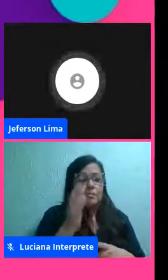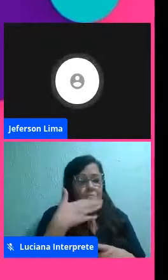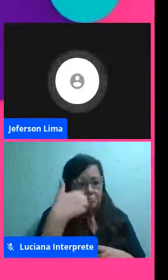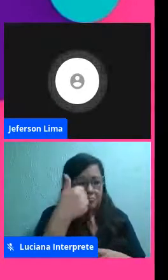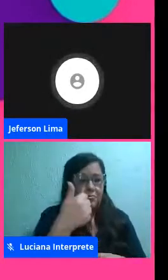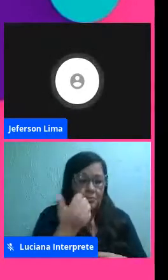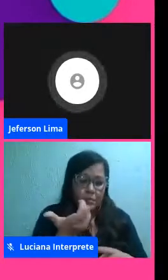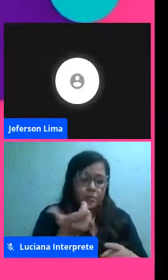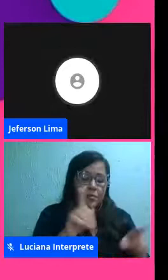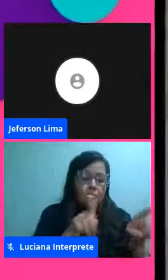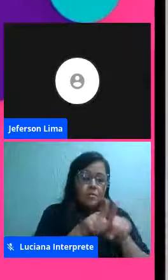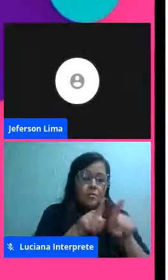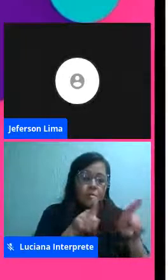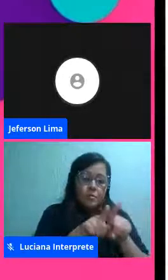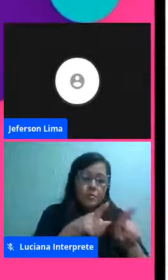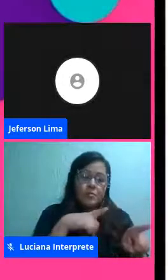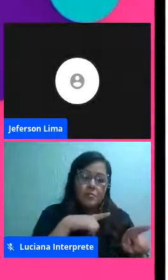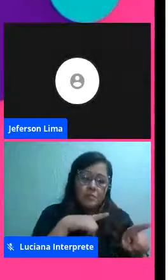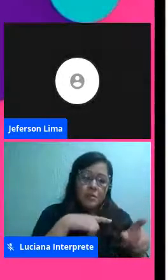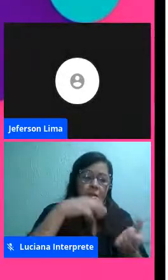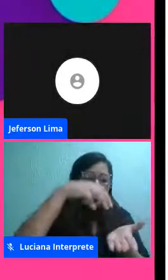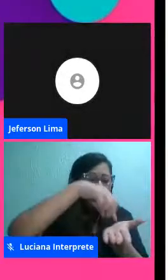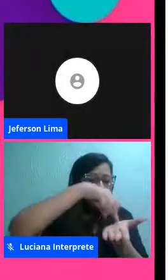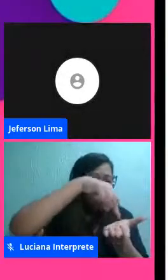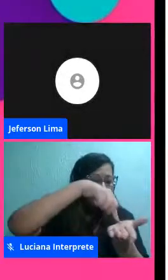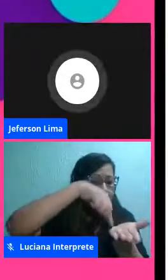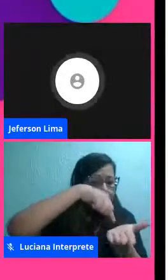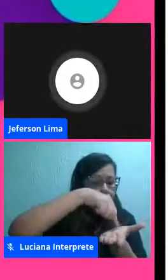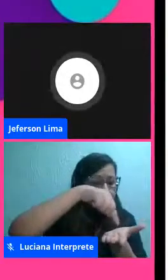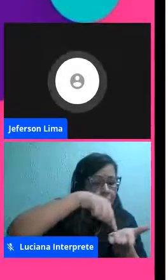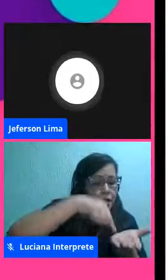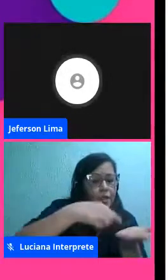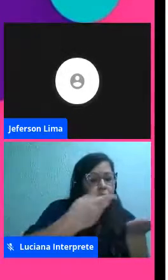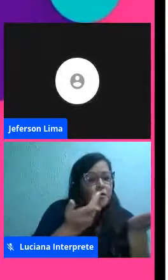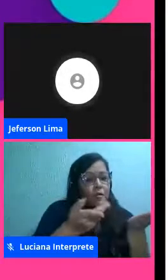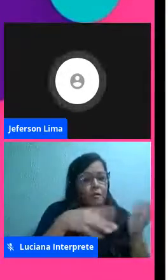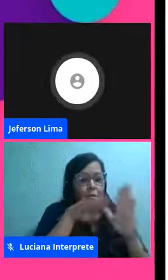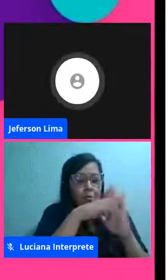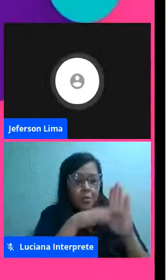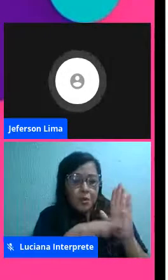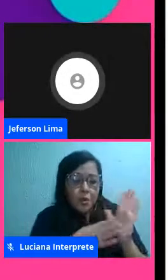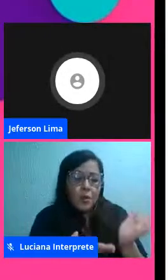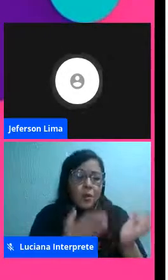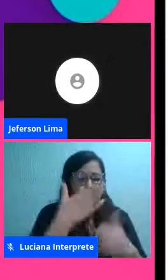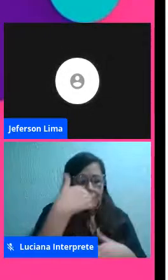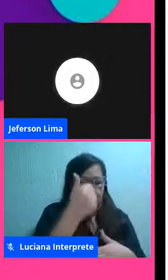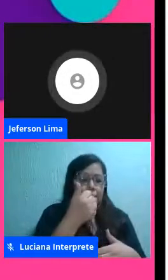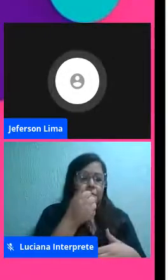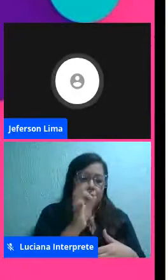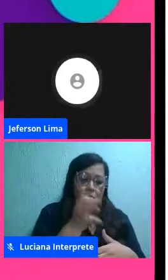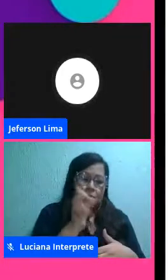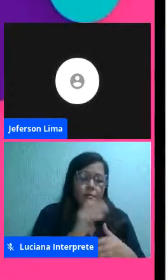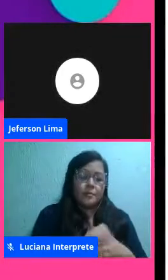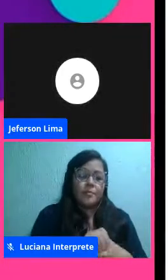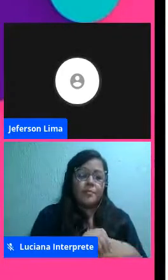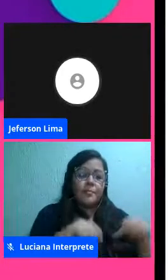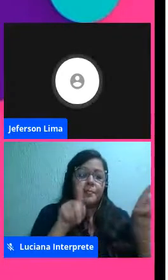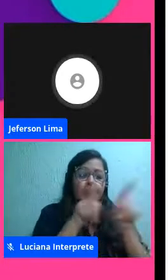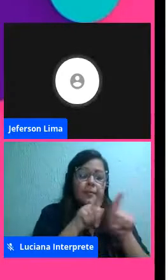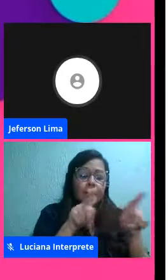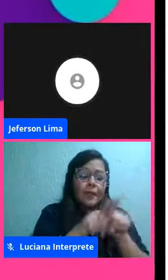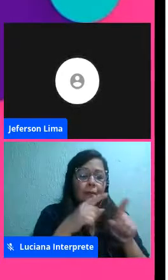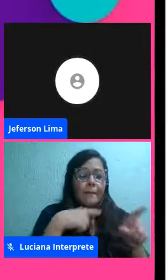mais protocolos e por aí vai. Então, para as soluções IoT, para as coisas que a gente quer fazer, a gente vai ir